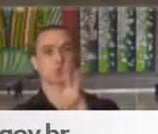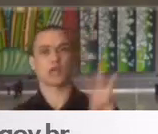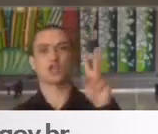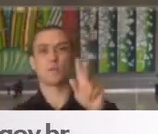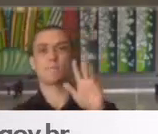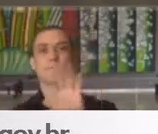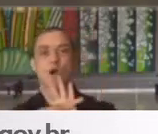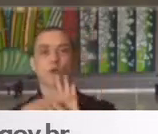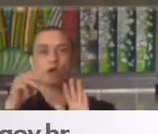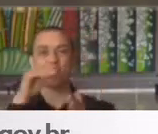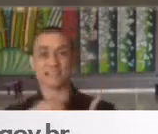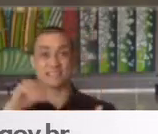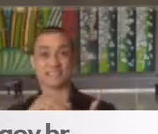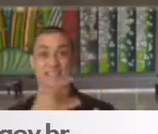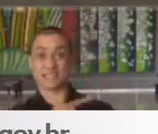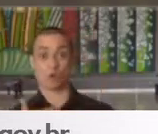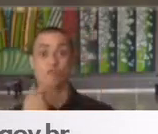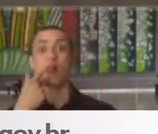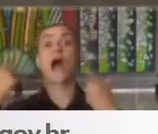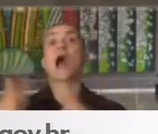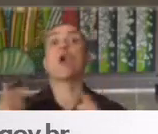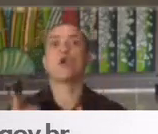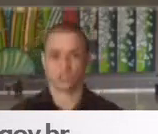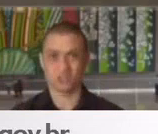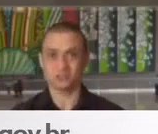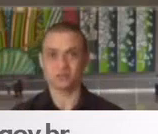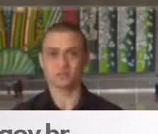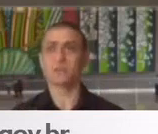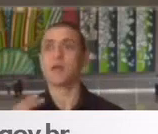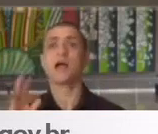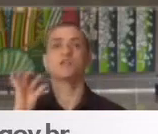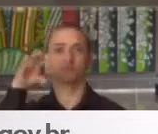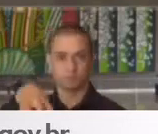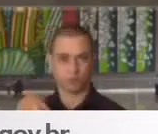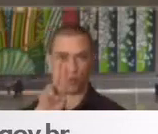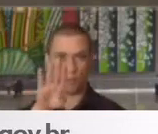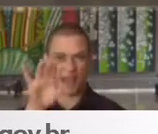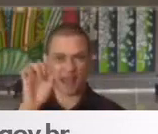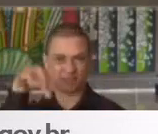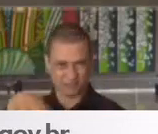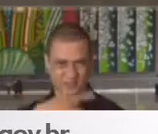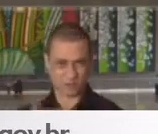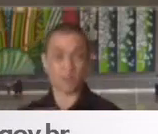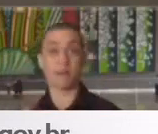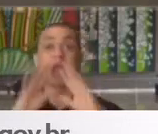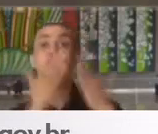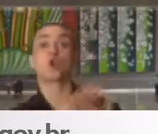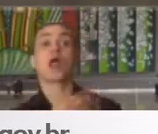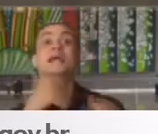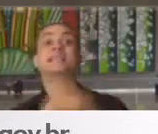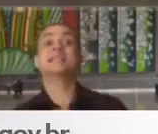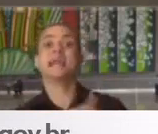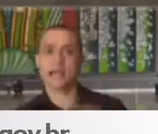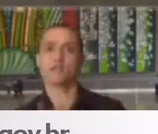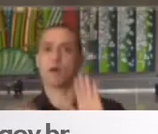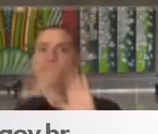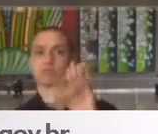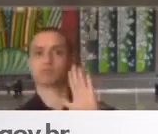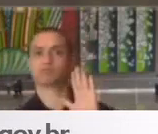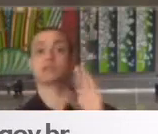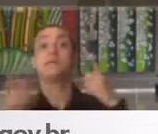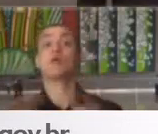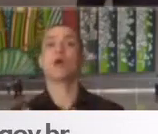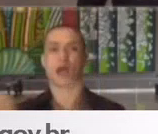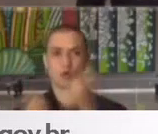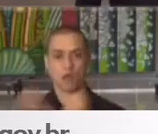possa apontar todos os locais, não apenas das UBSs, mas também os das escolas e aonde nós teremos o drive-thru. Muito